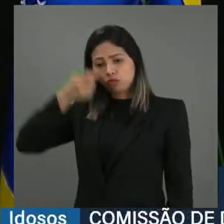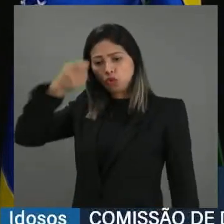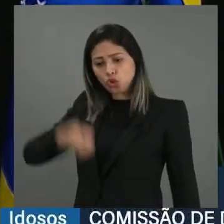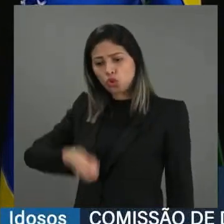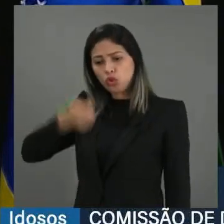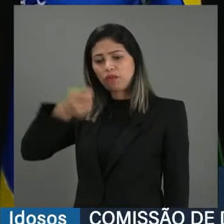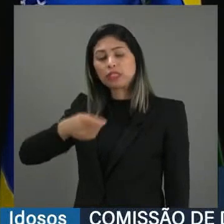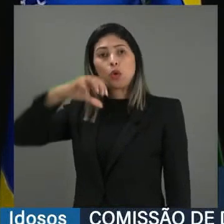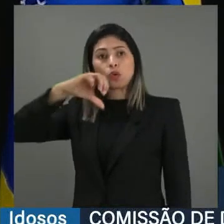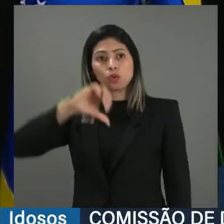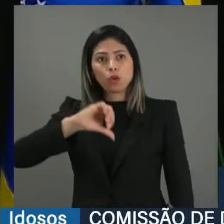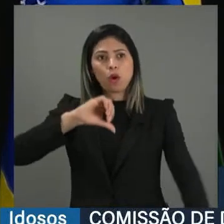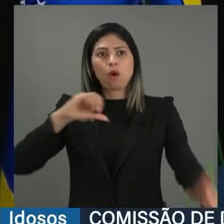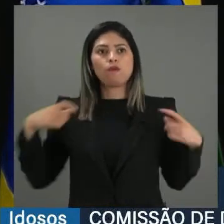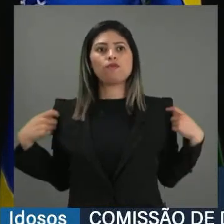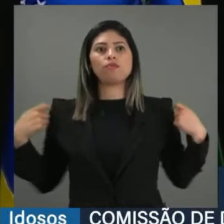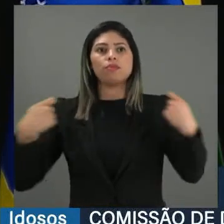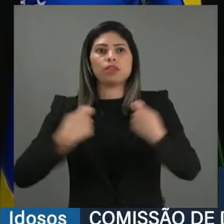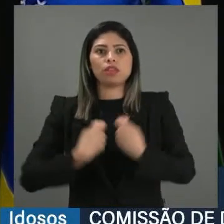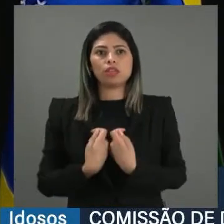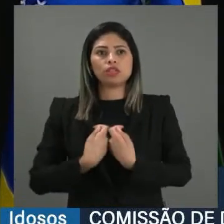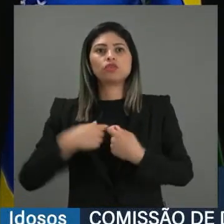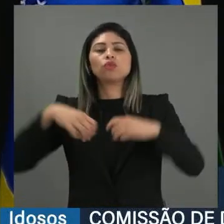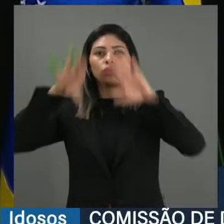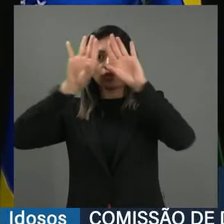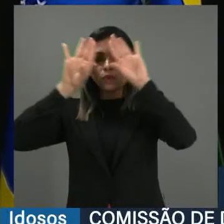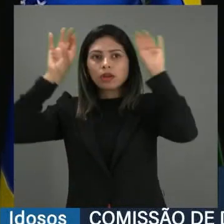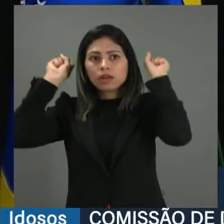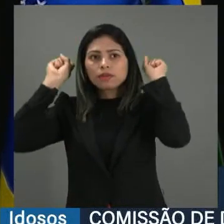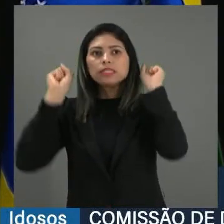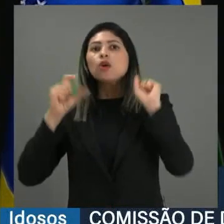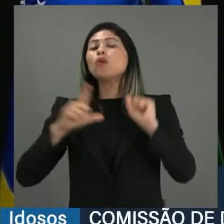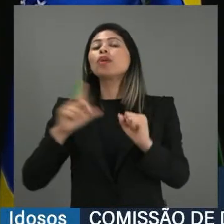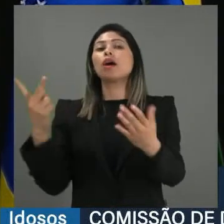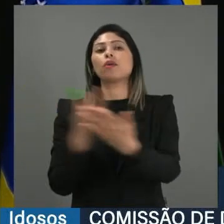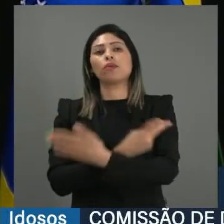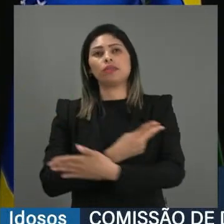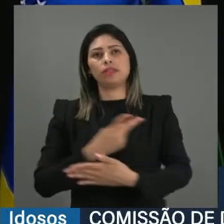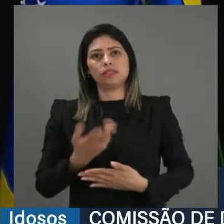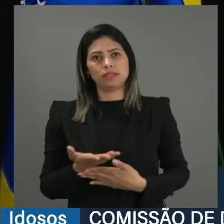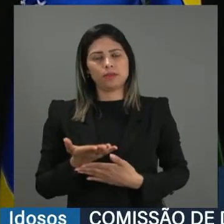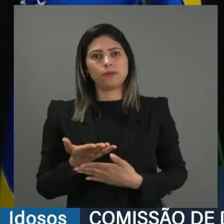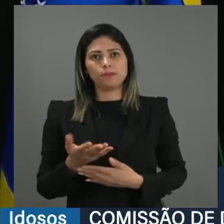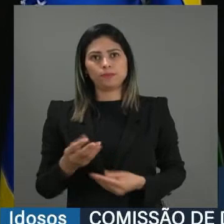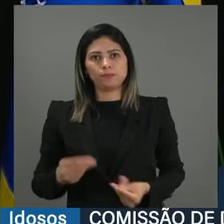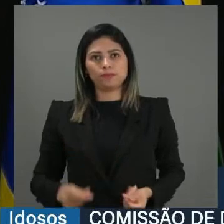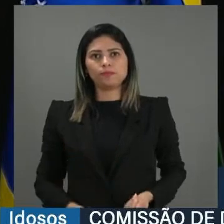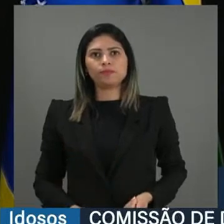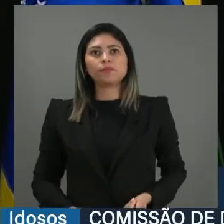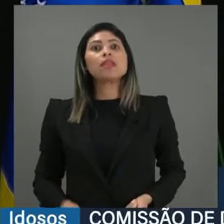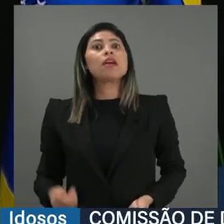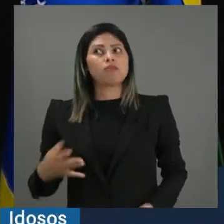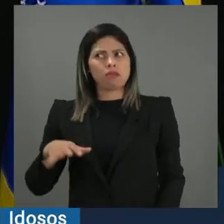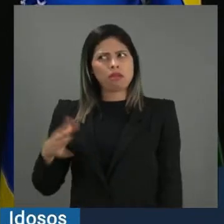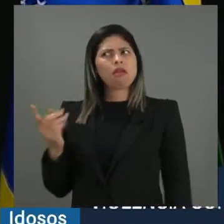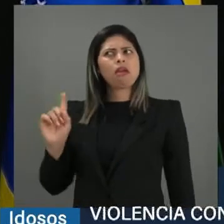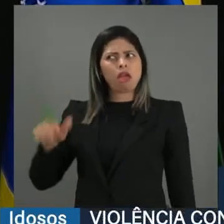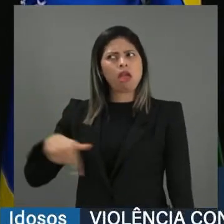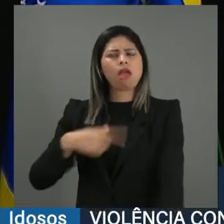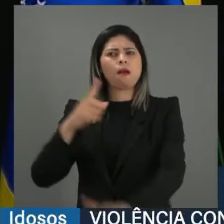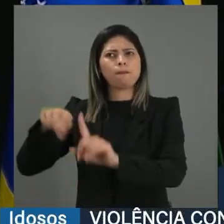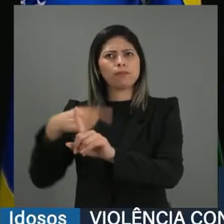9 ministros do STF, tivemos um acontecimento muito